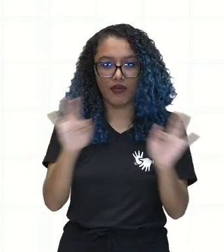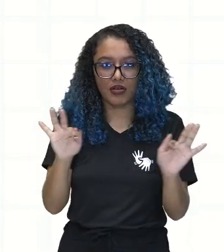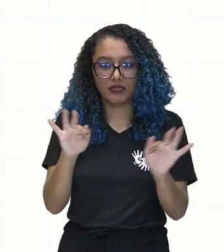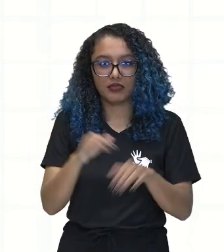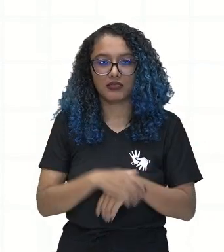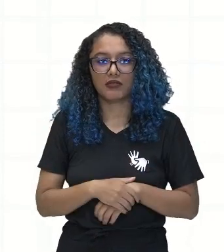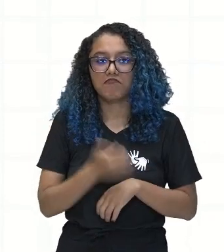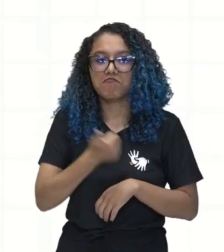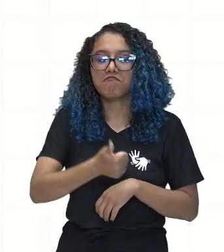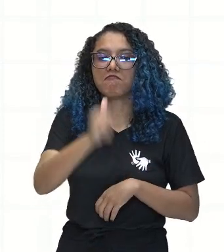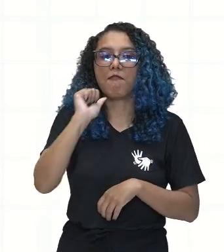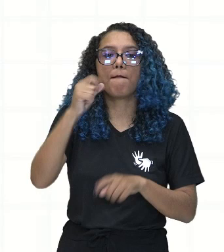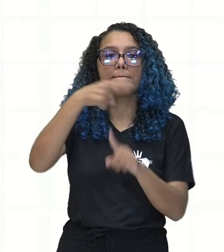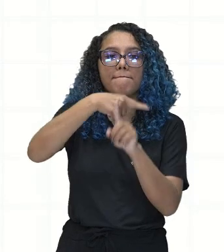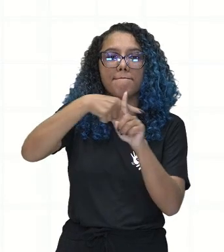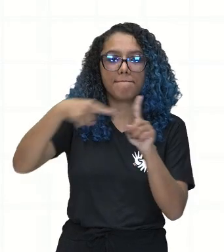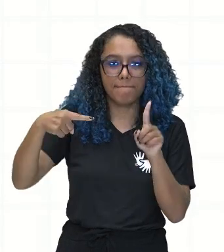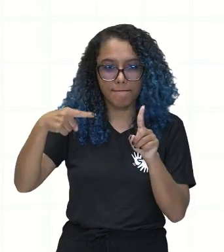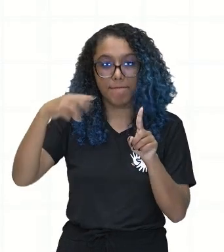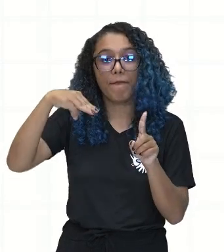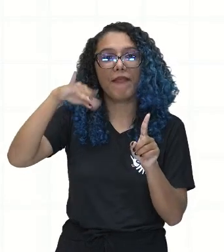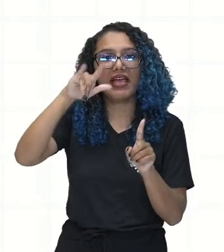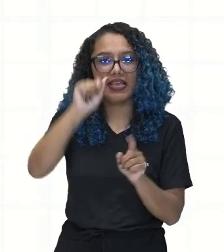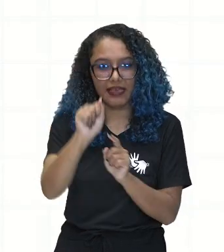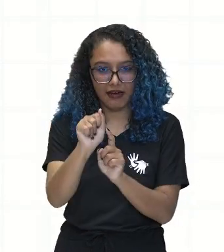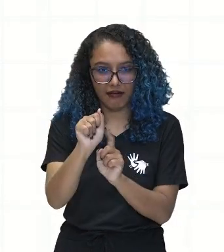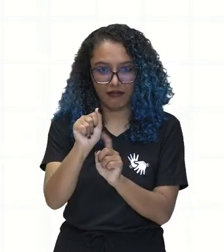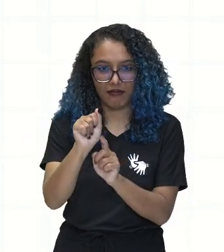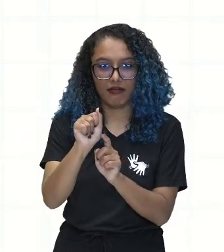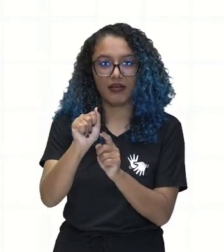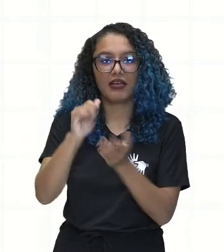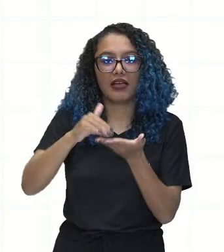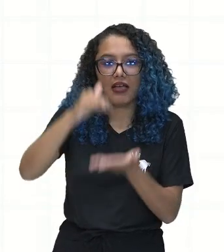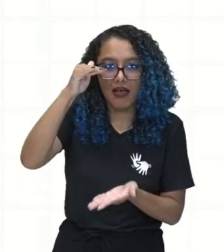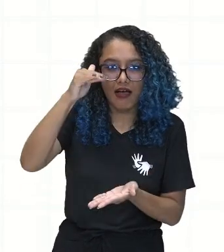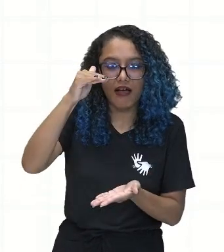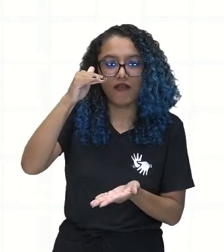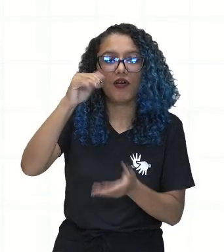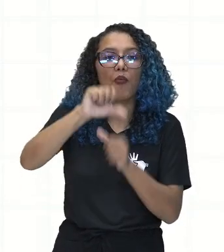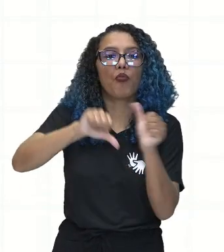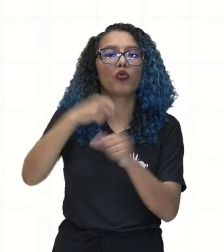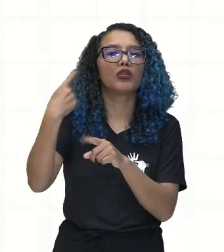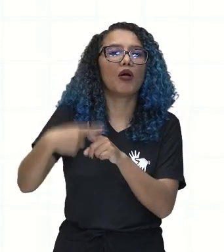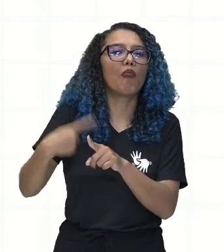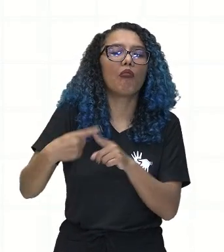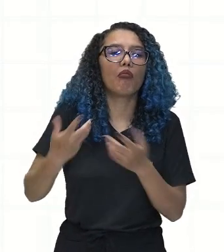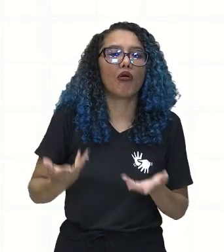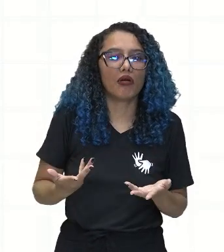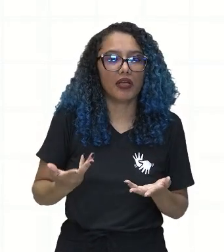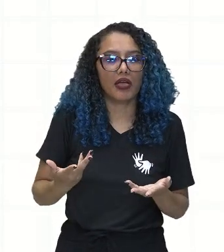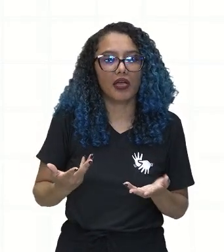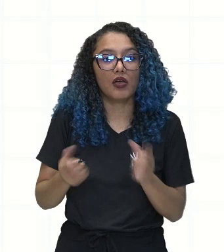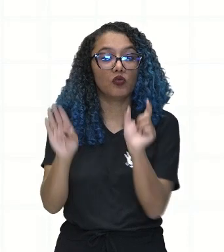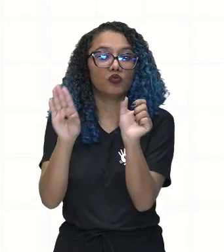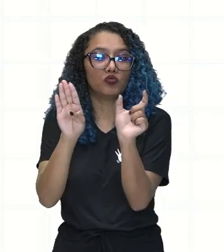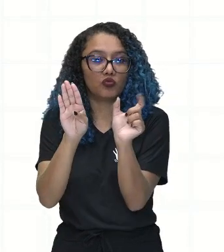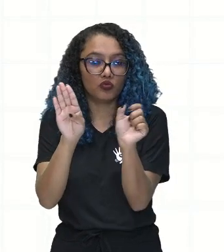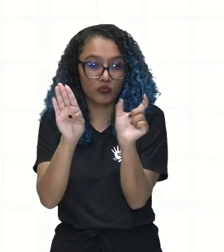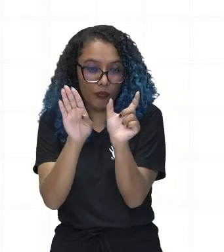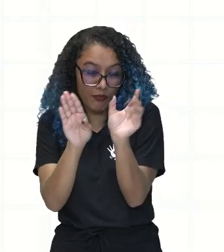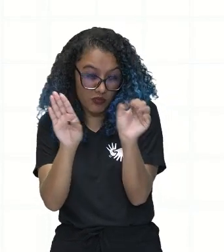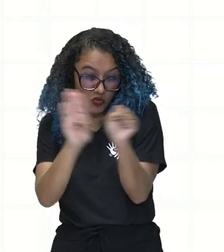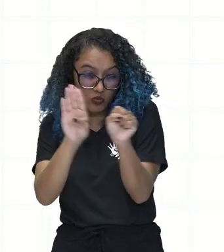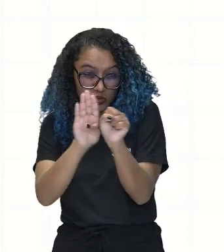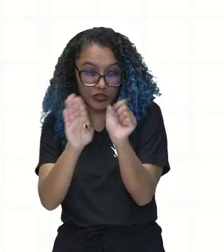garrafa. Meia, olha como modifica, né? Por quê? Porque o substantivo é feminino. A